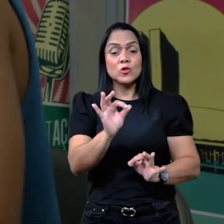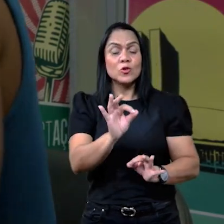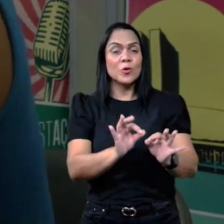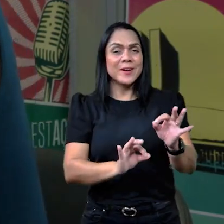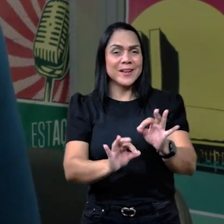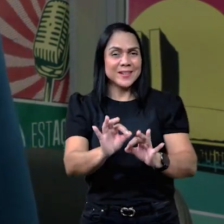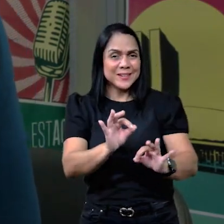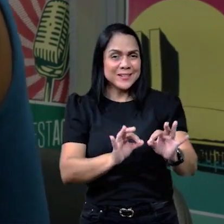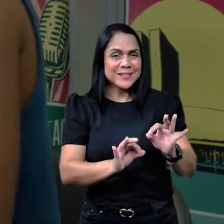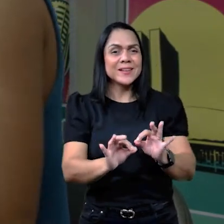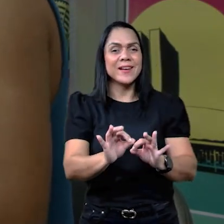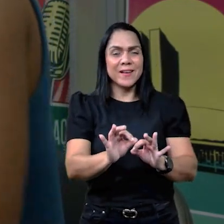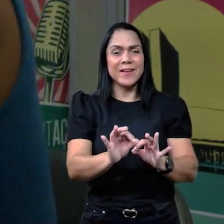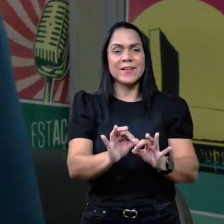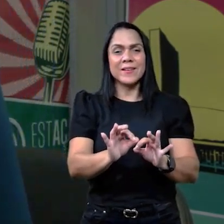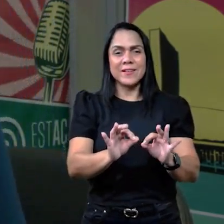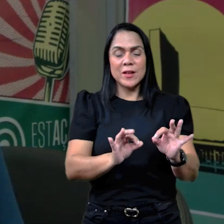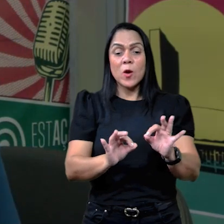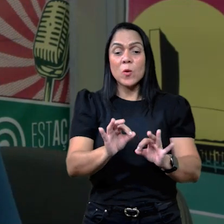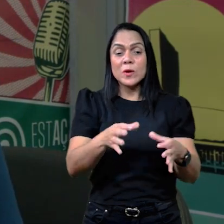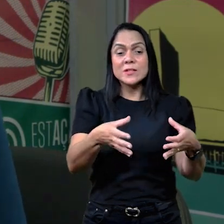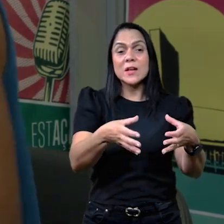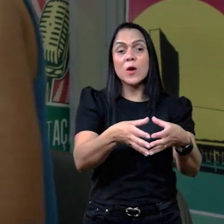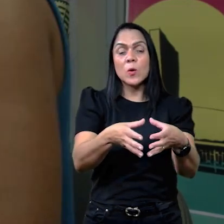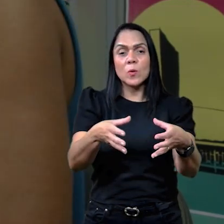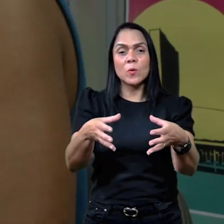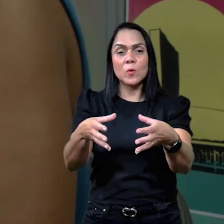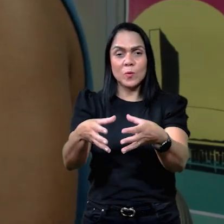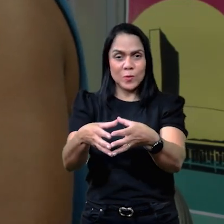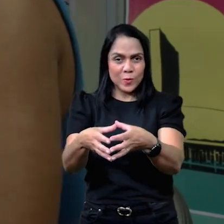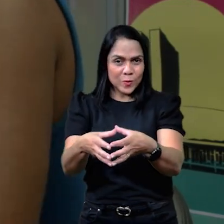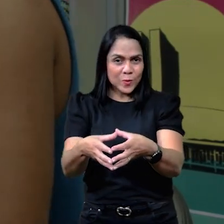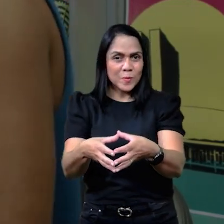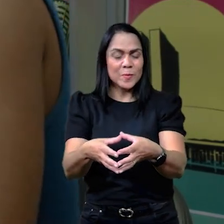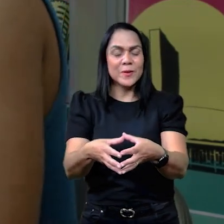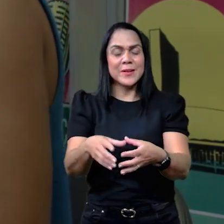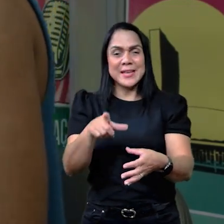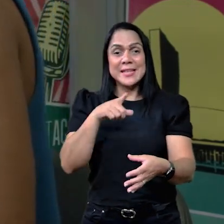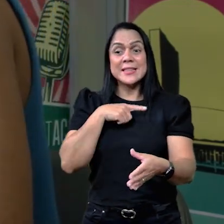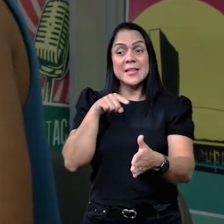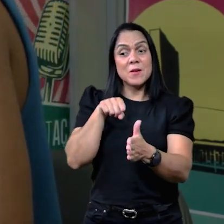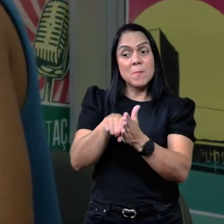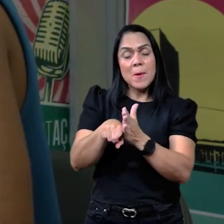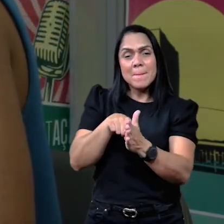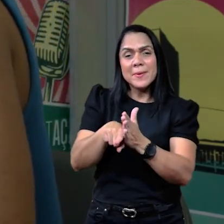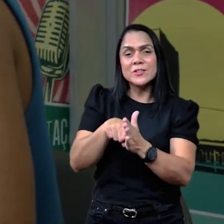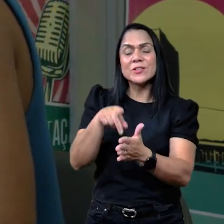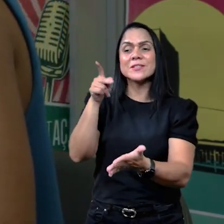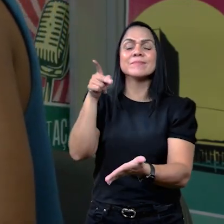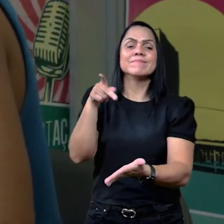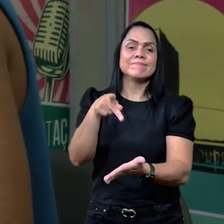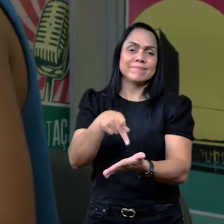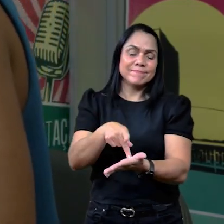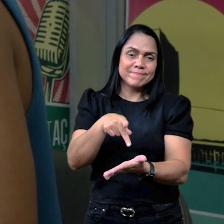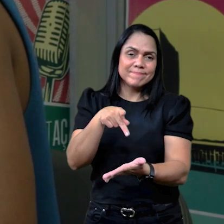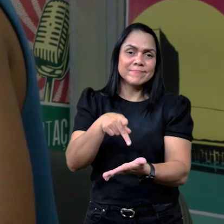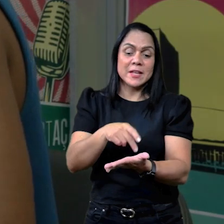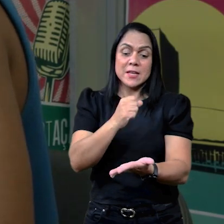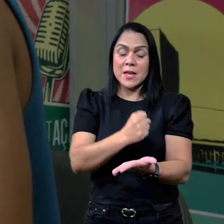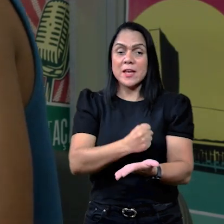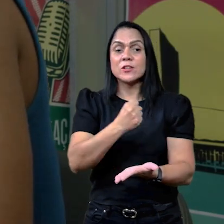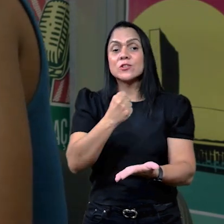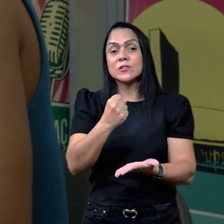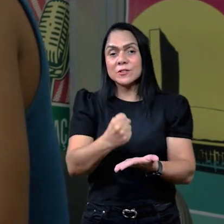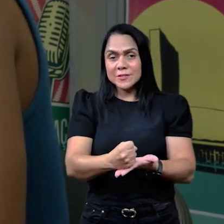nossa agenda, a gente faz agenda e agência para conseguir ter esses dados mais assim, qualificados